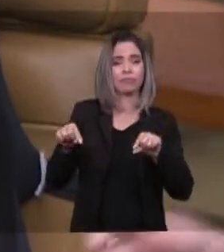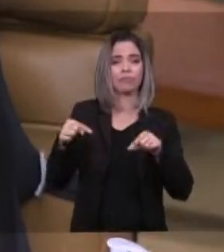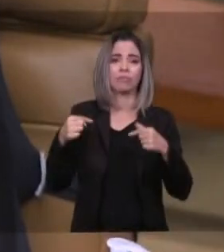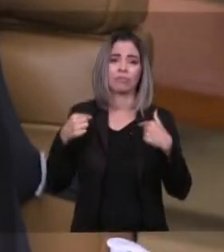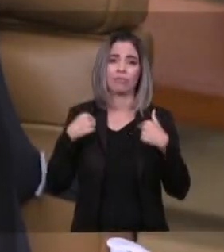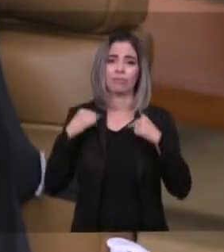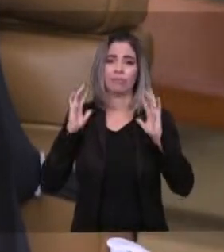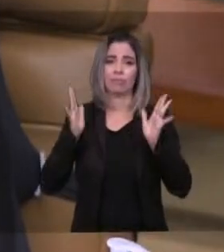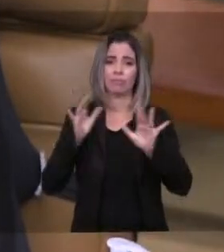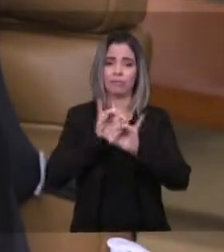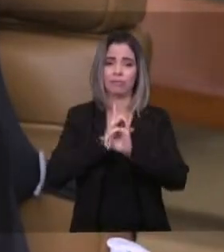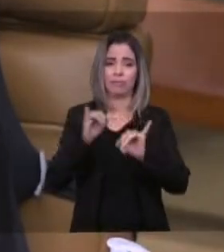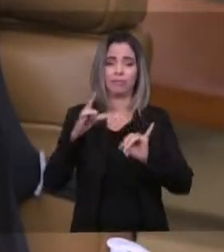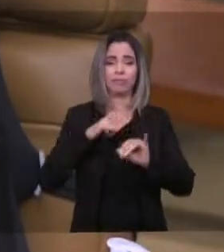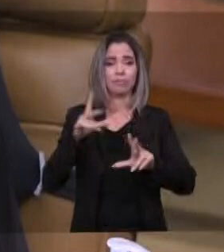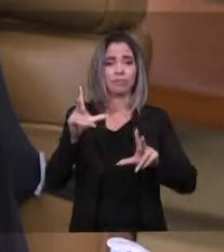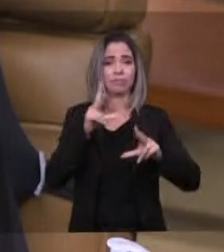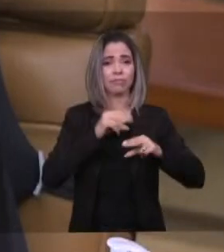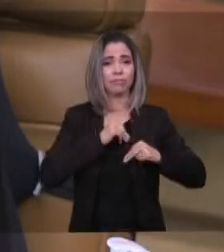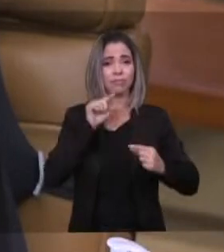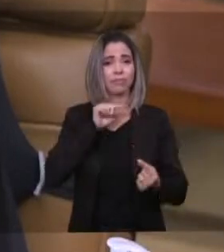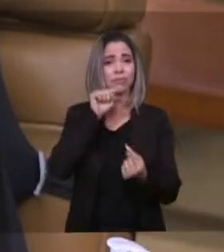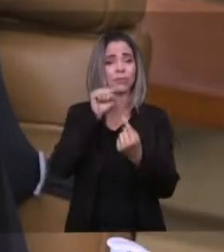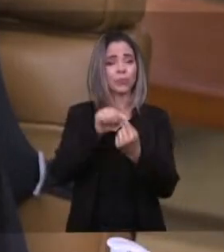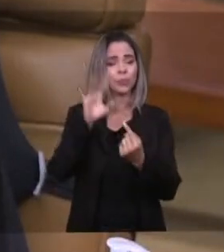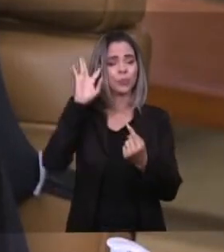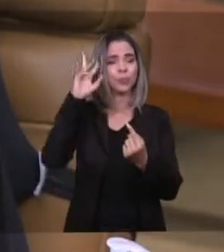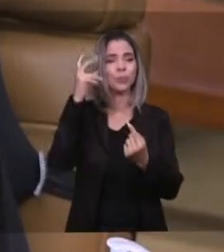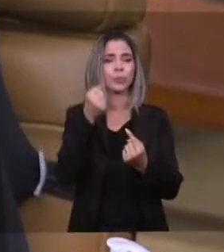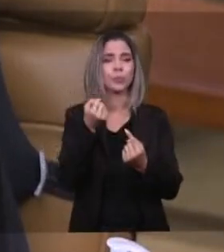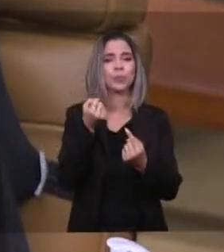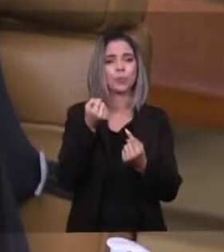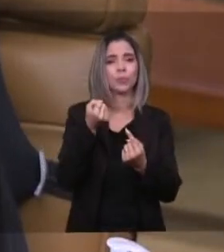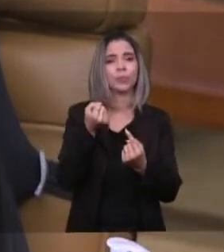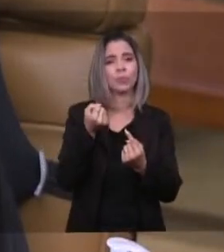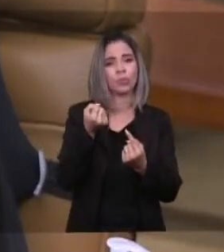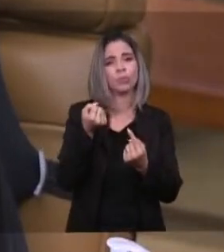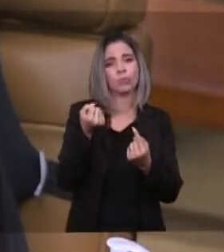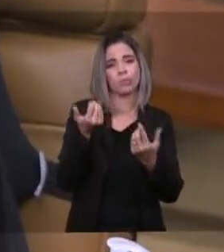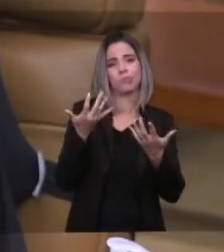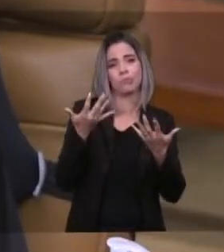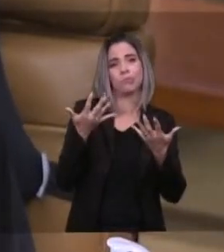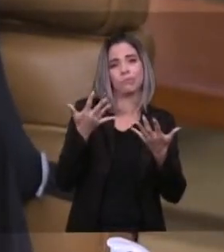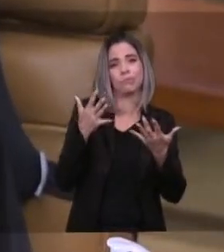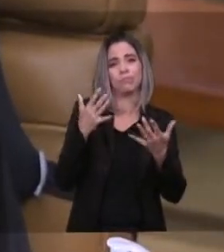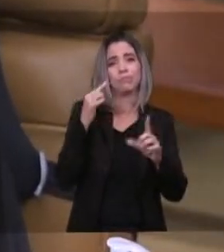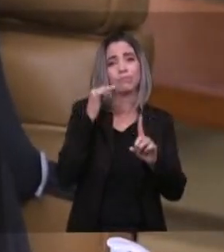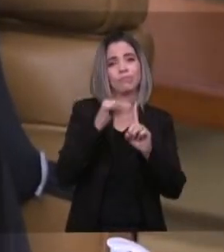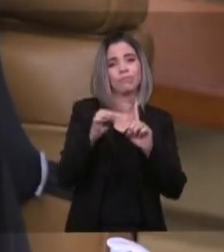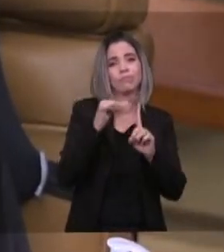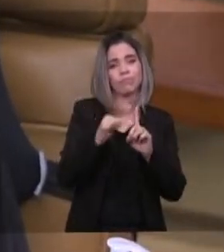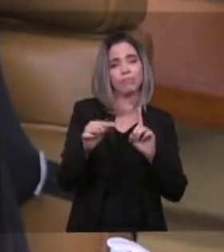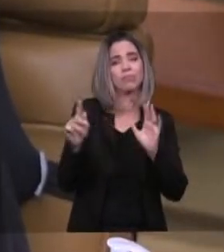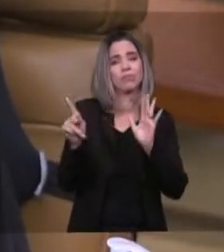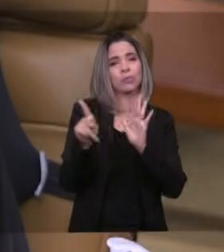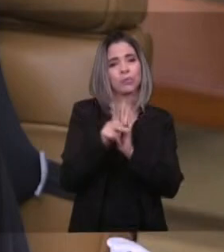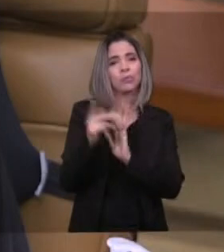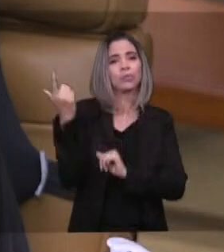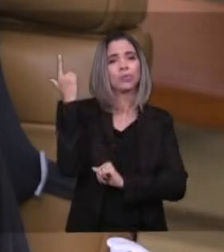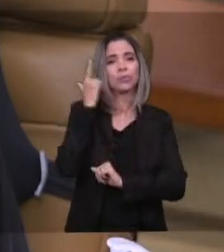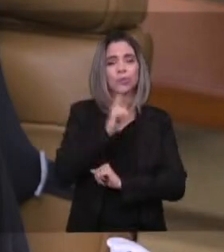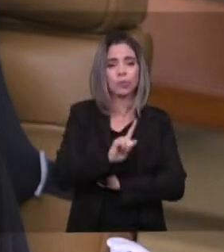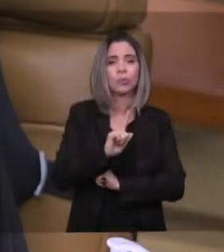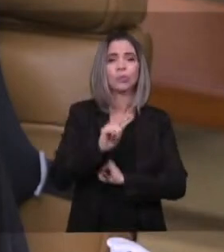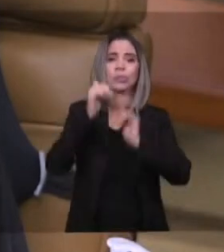dito também, tem o mérito de buscar uma solução intermediária ou que atenda, em alguma